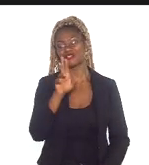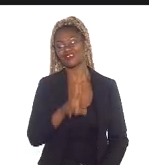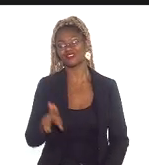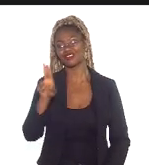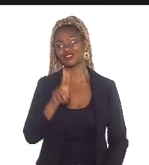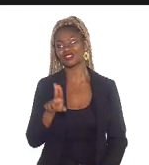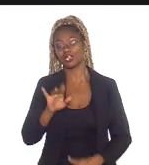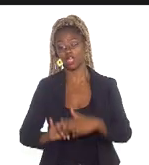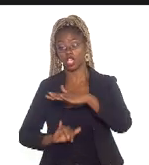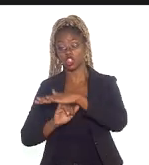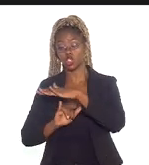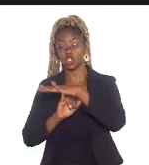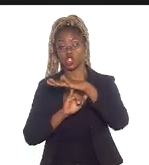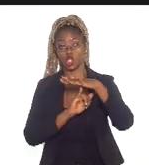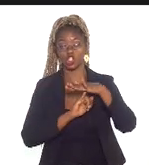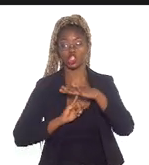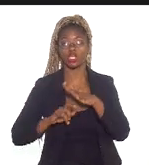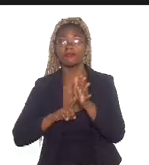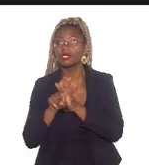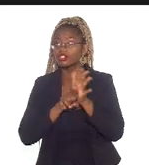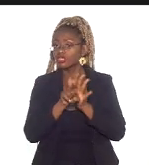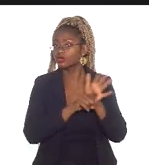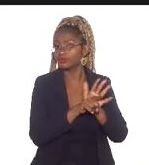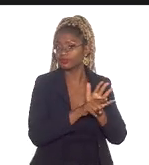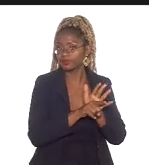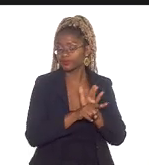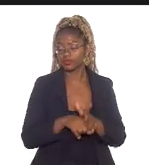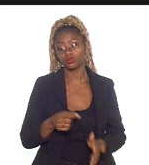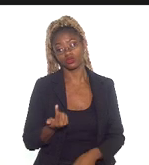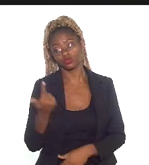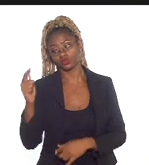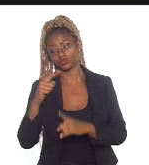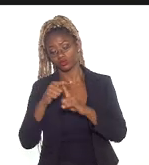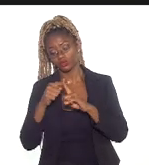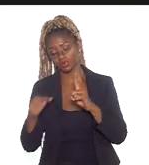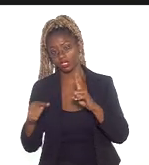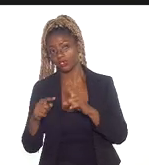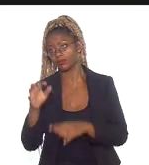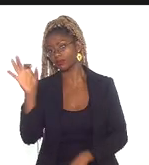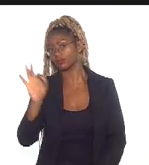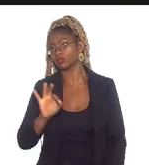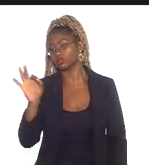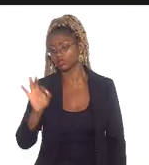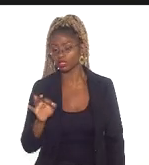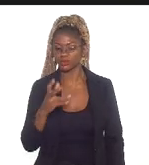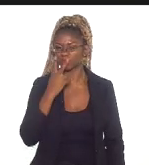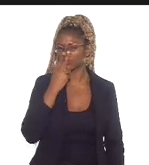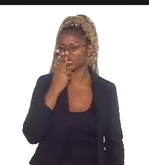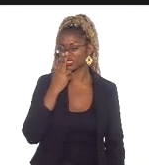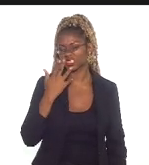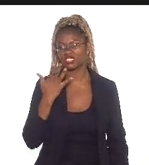nas instituições de pesquisa, o outro 0,5% praticamente é integral